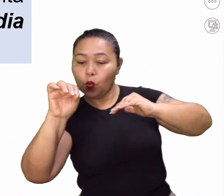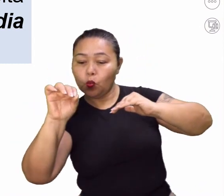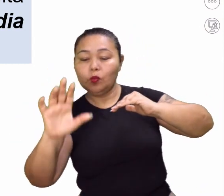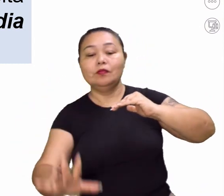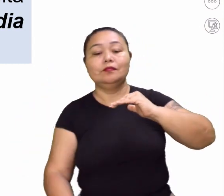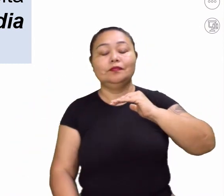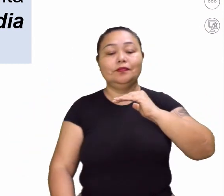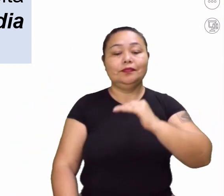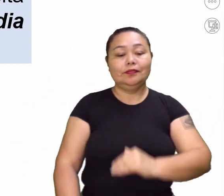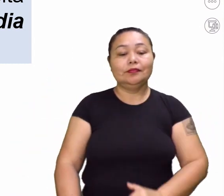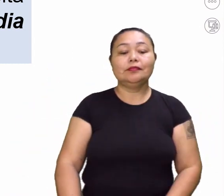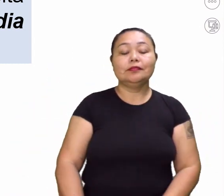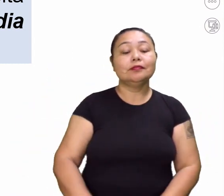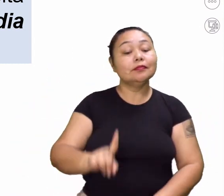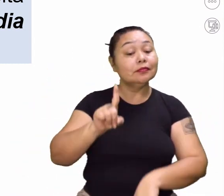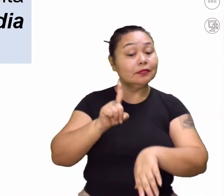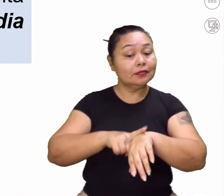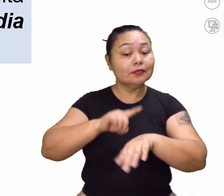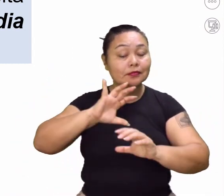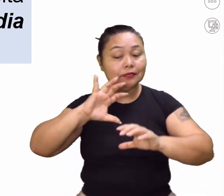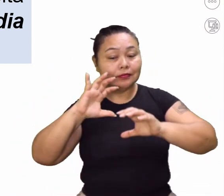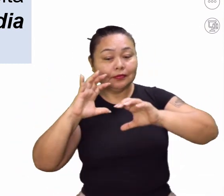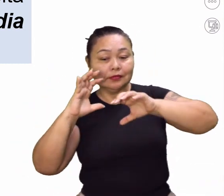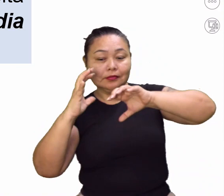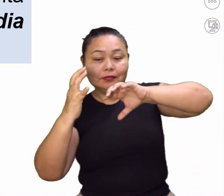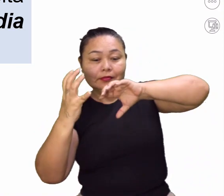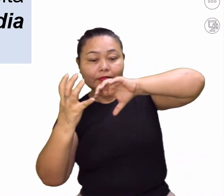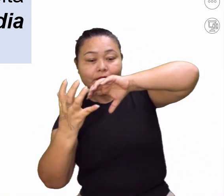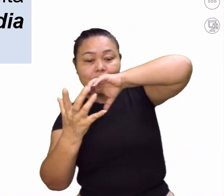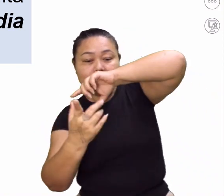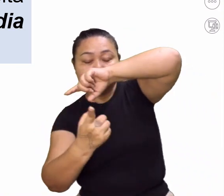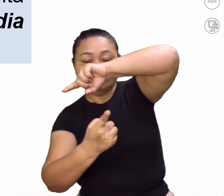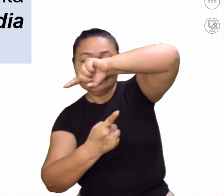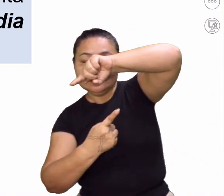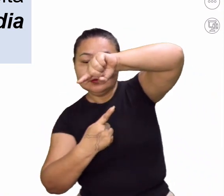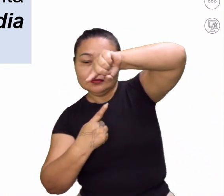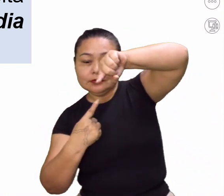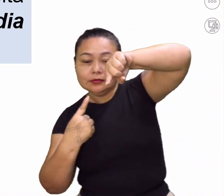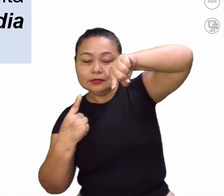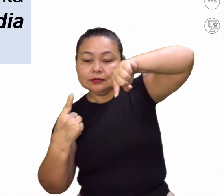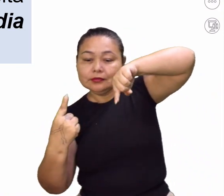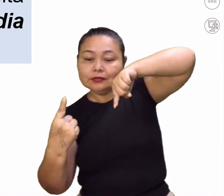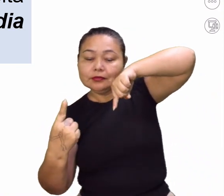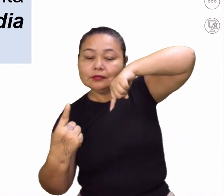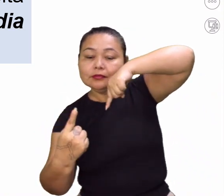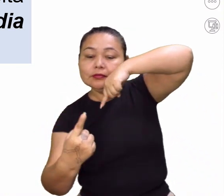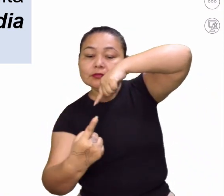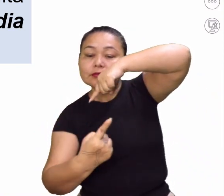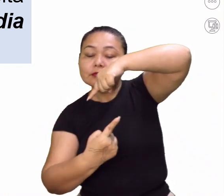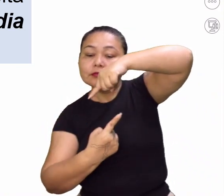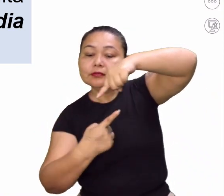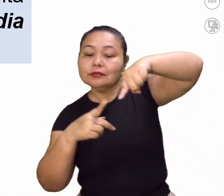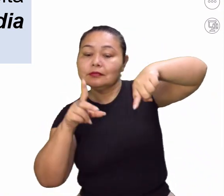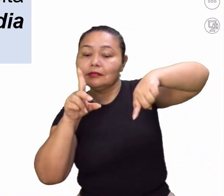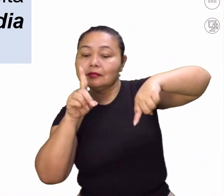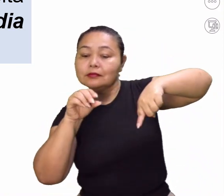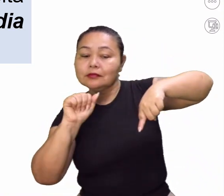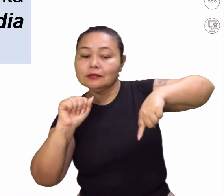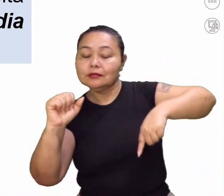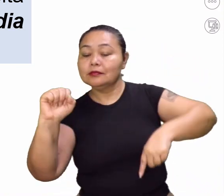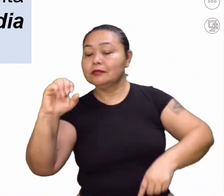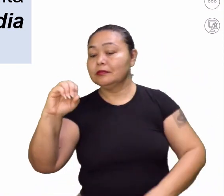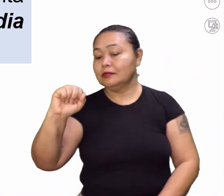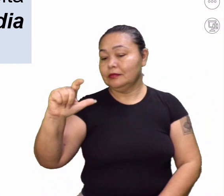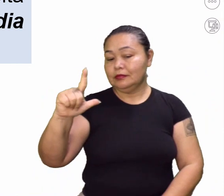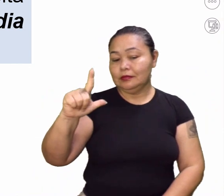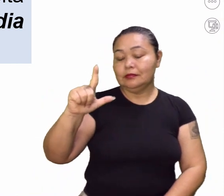polos. O tempo que a Terra demora para dar uma volta completa em torno de si mesma é chamado dia solar